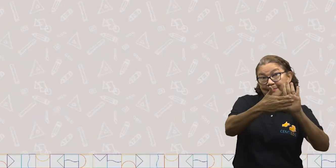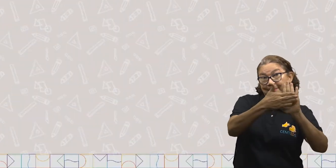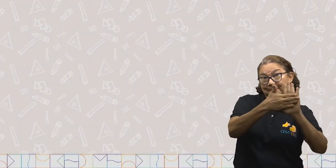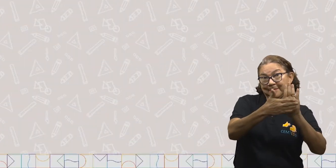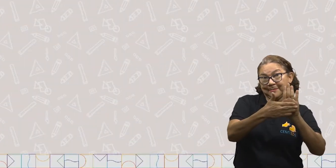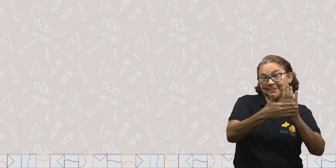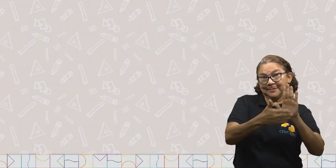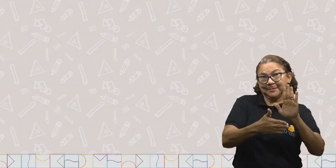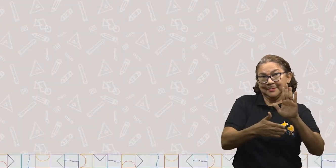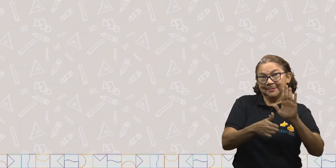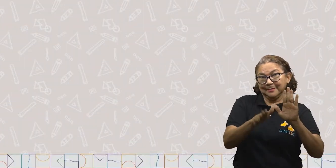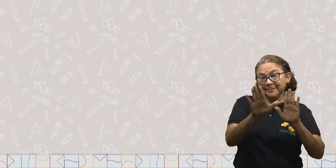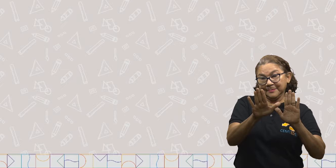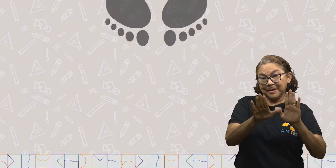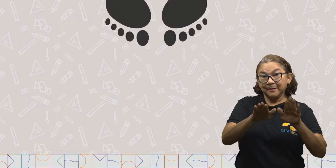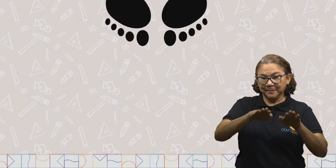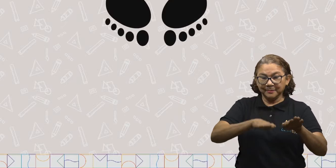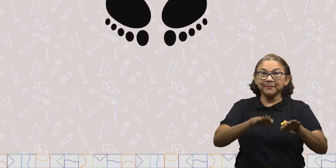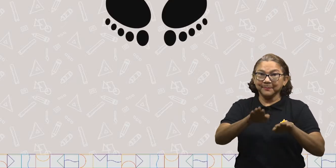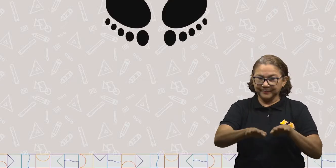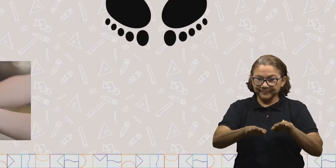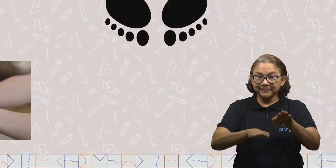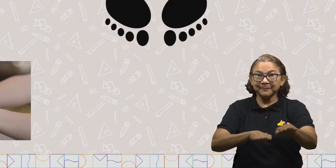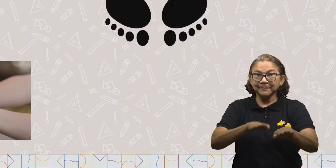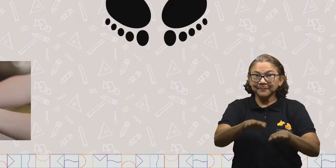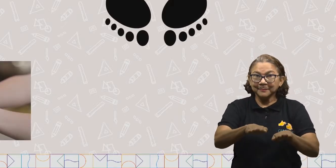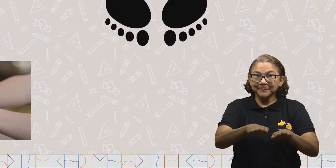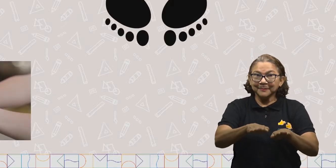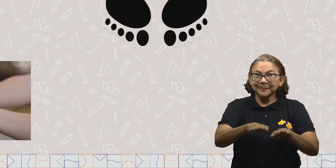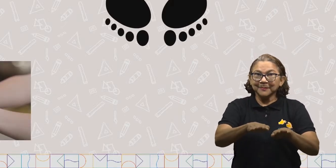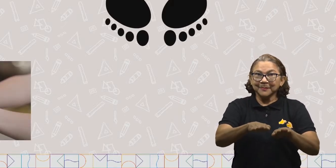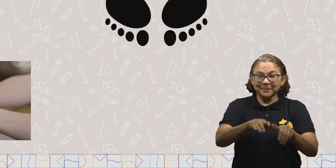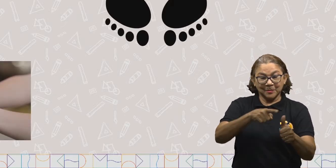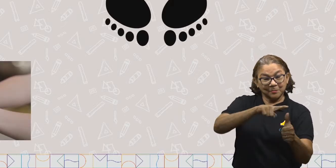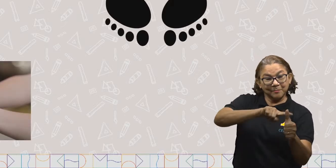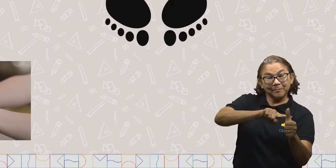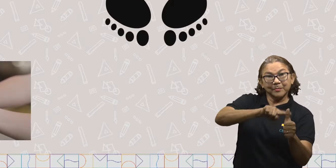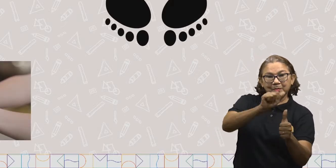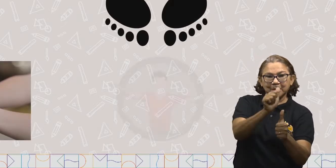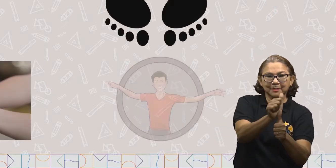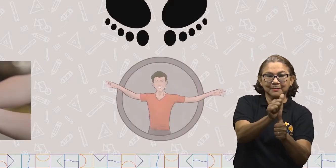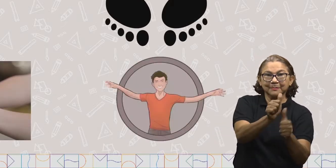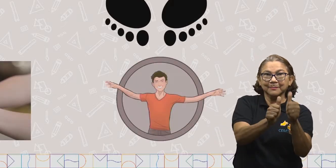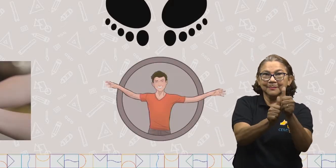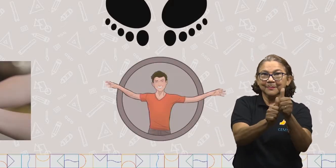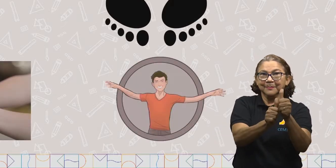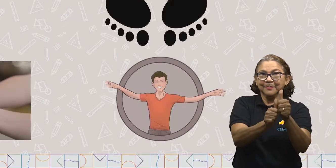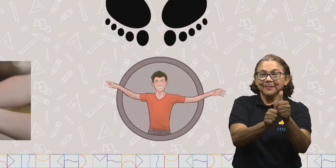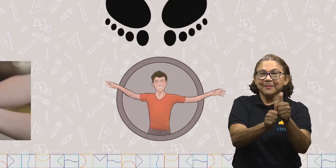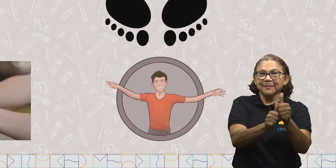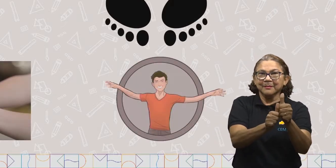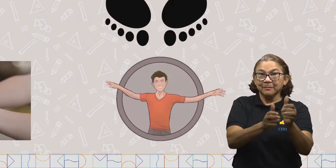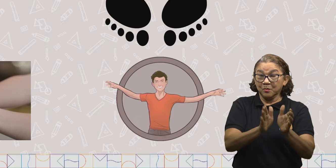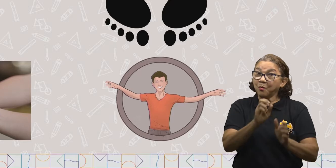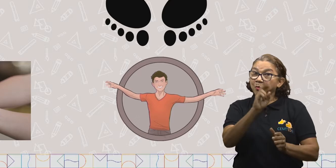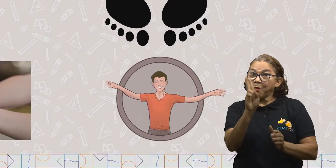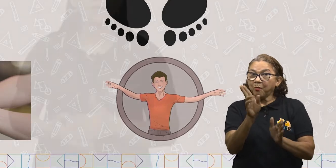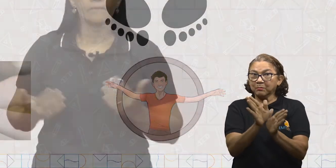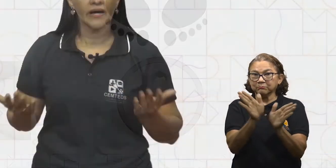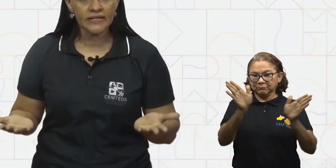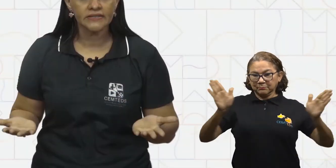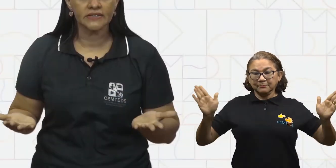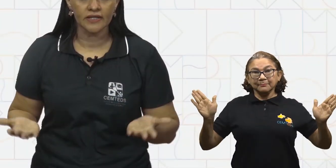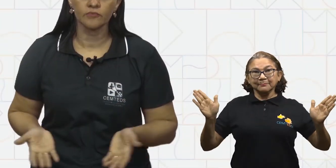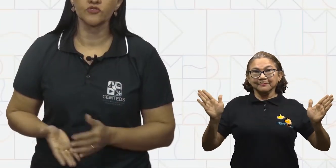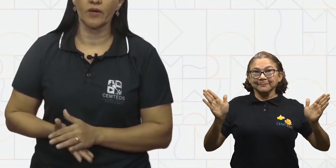a palma da nossa mão aberta, com o pé, com a polegada, que é o nosso dedo, ou com os braços